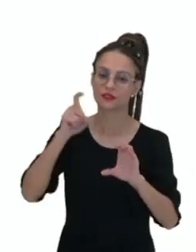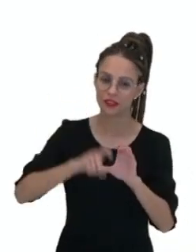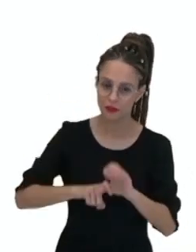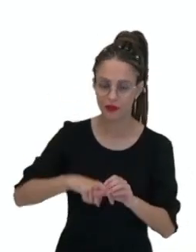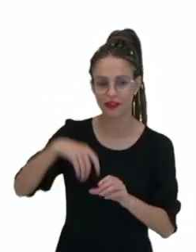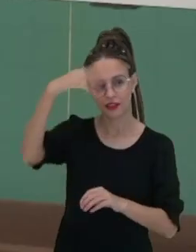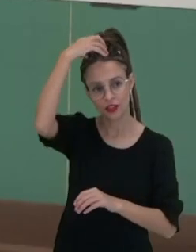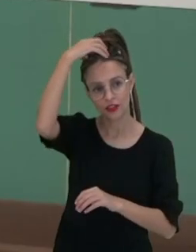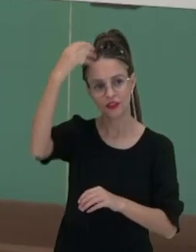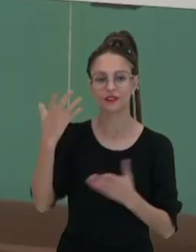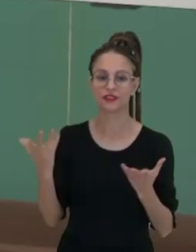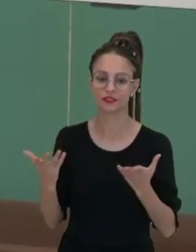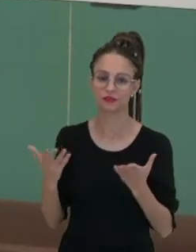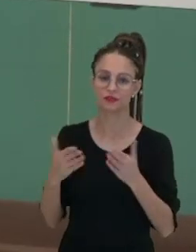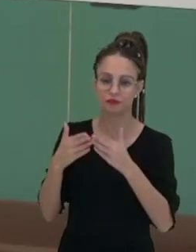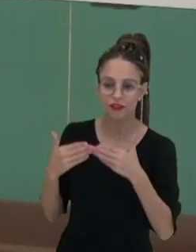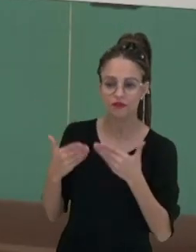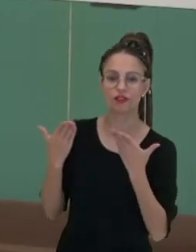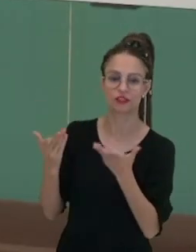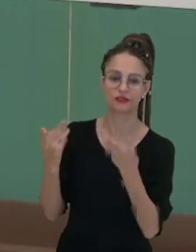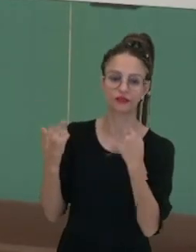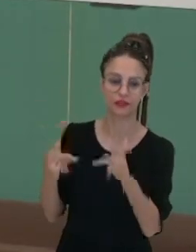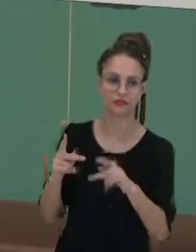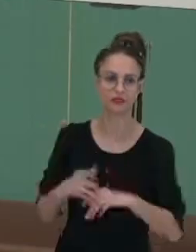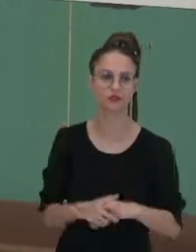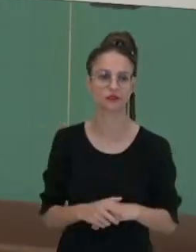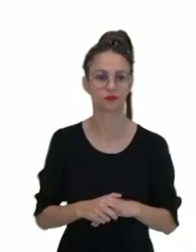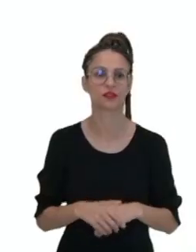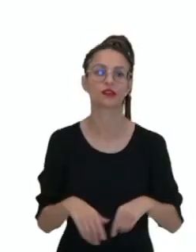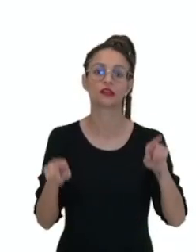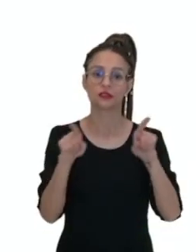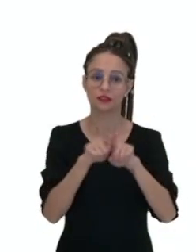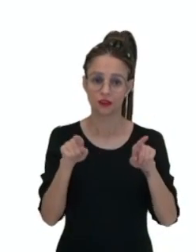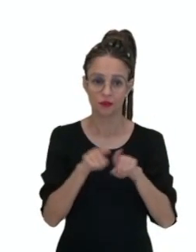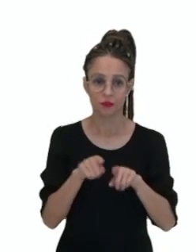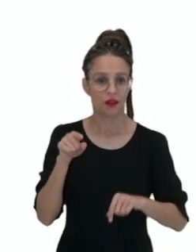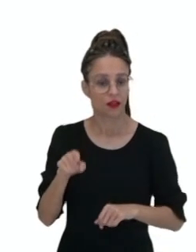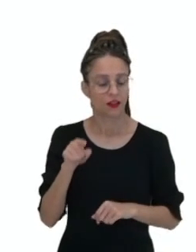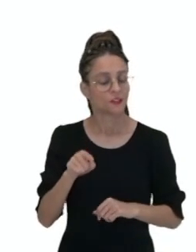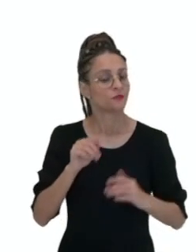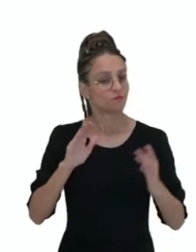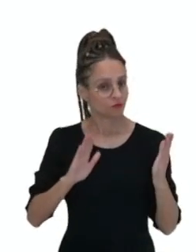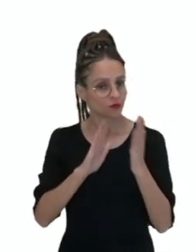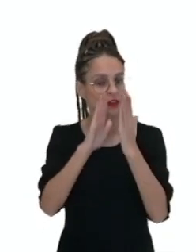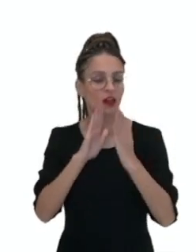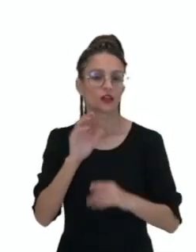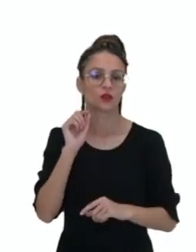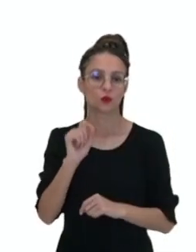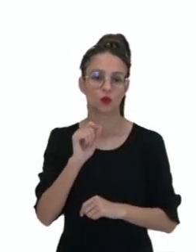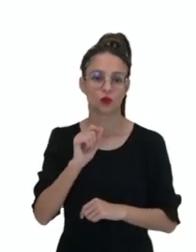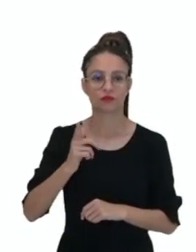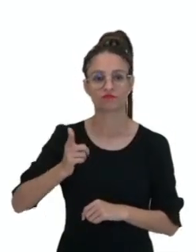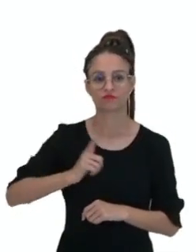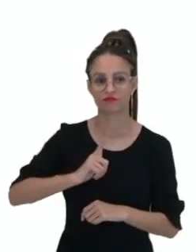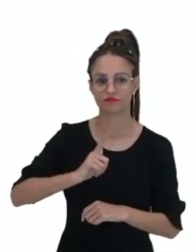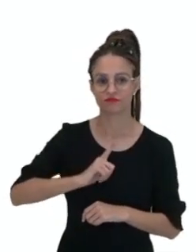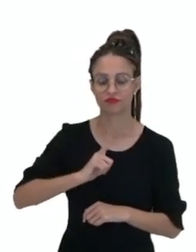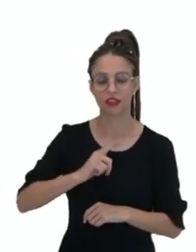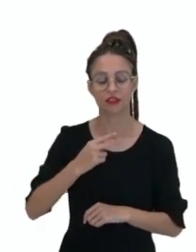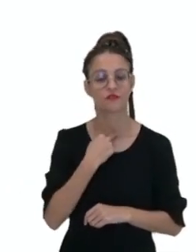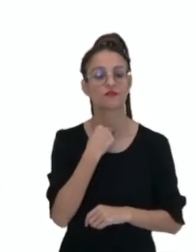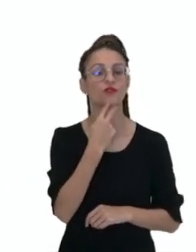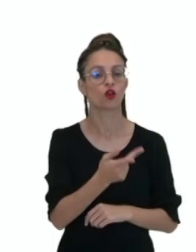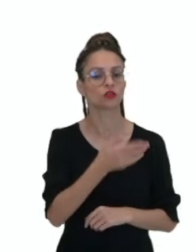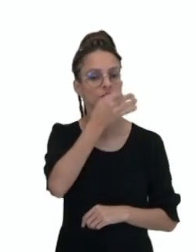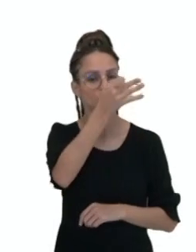e vive à custa de favores dele. Ao mesmo tempo, ele encara o papel do portador de uma voz